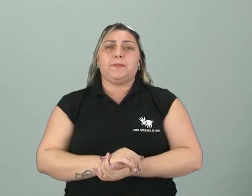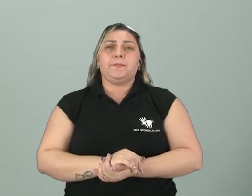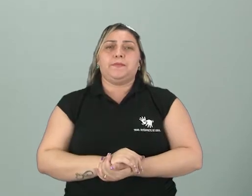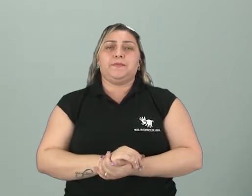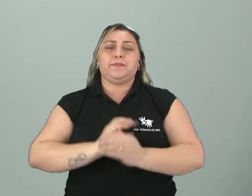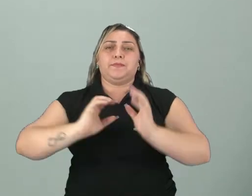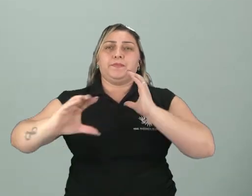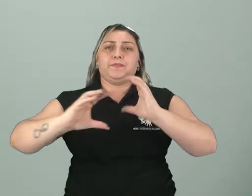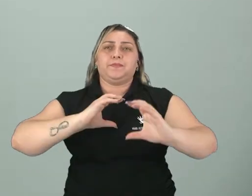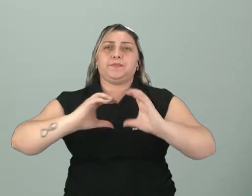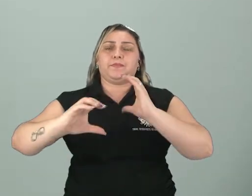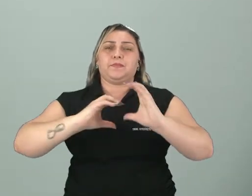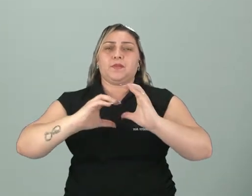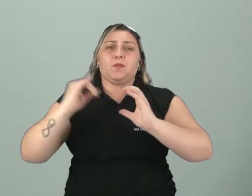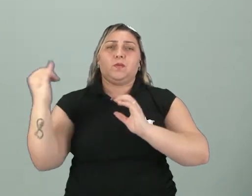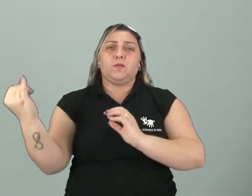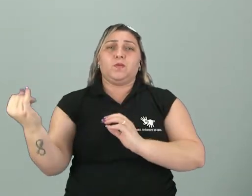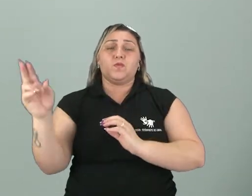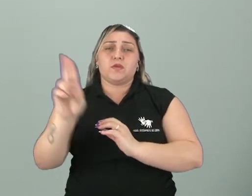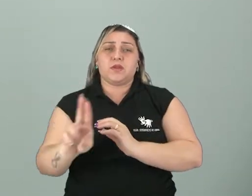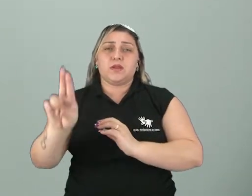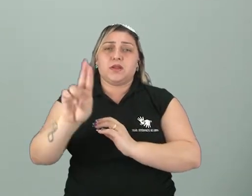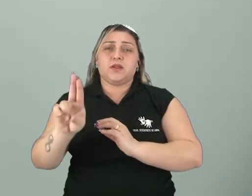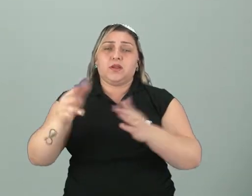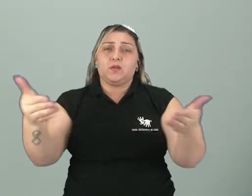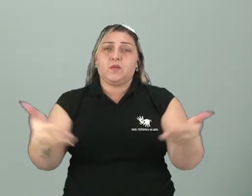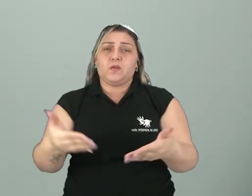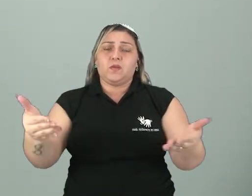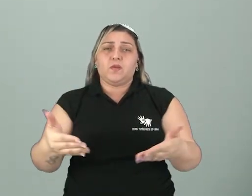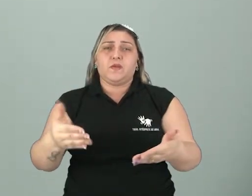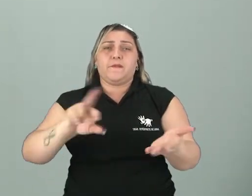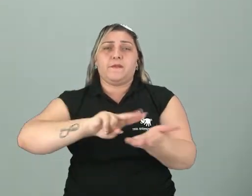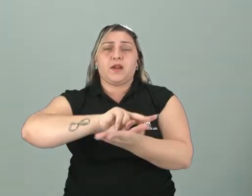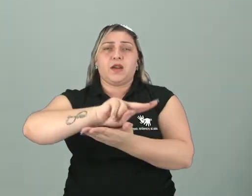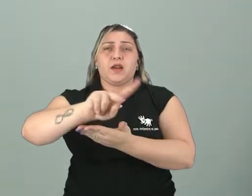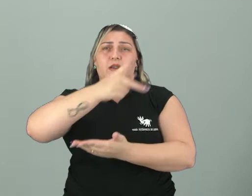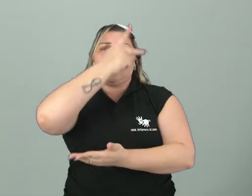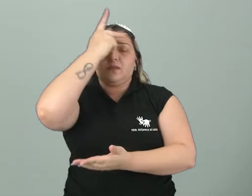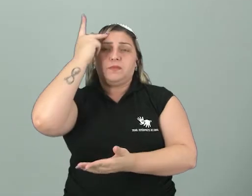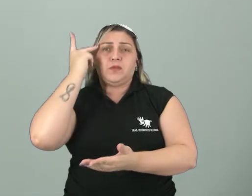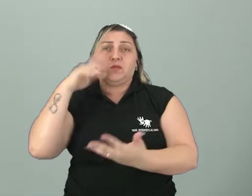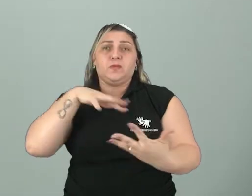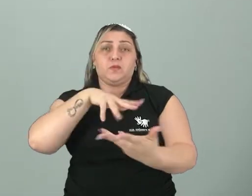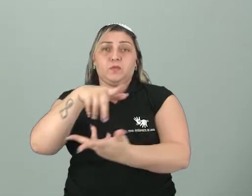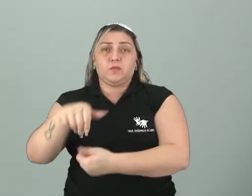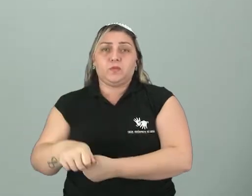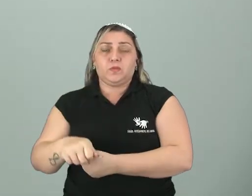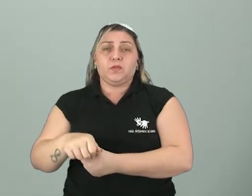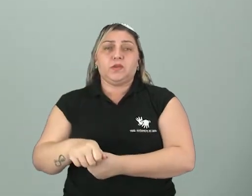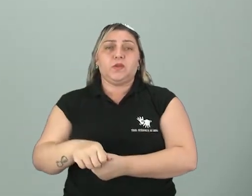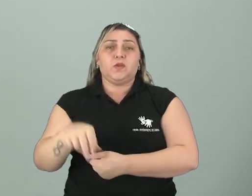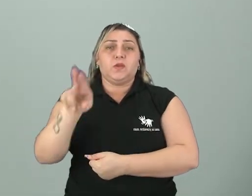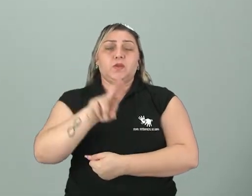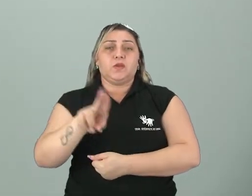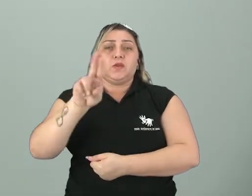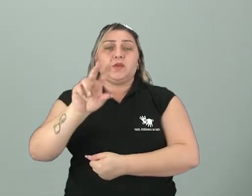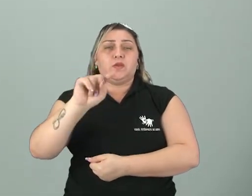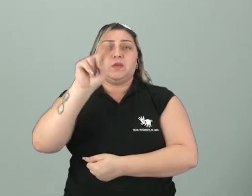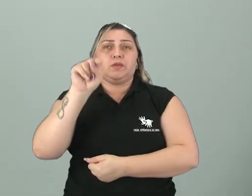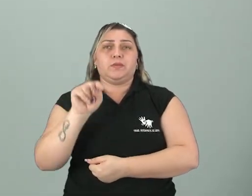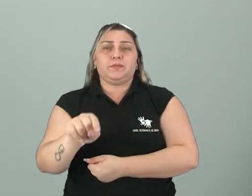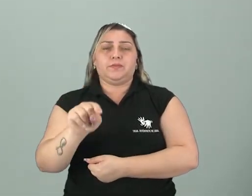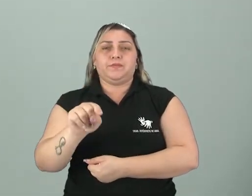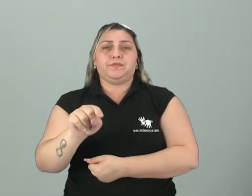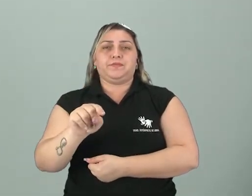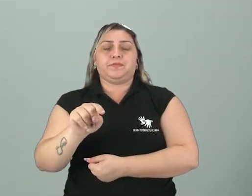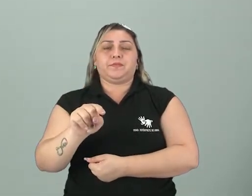de comunicação muito utilizado hoje por muitas, né, milhares de pessoas, então utilize o ponto de